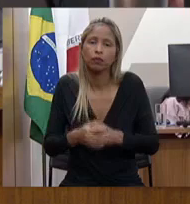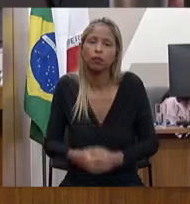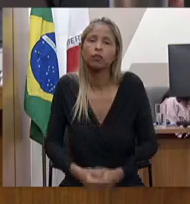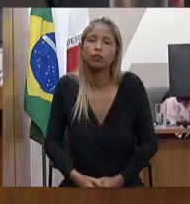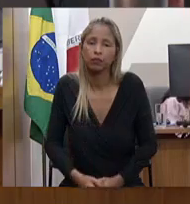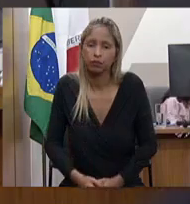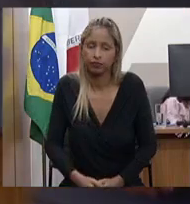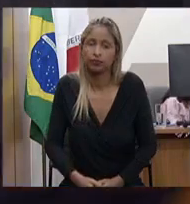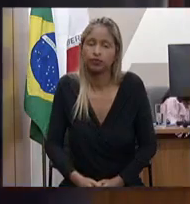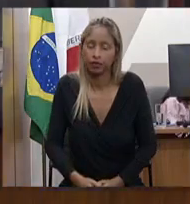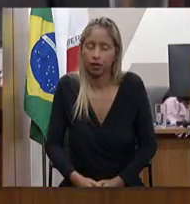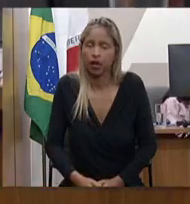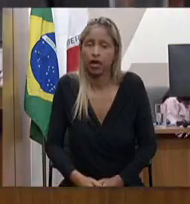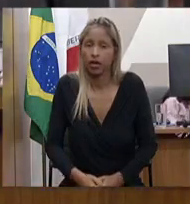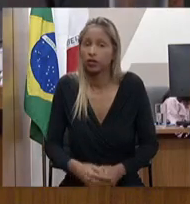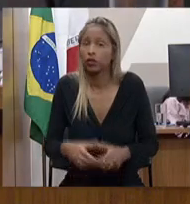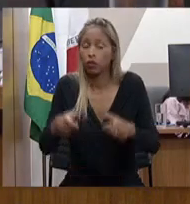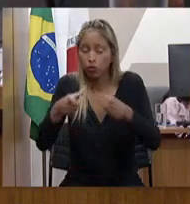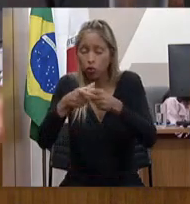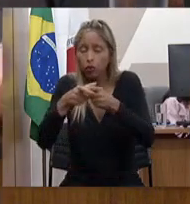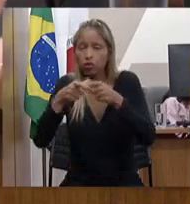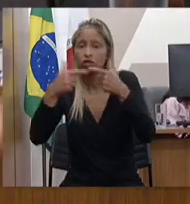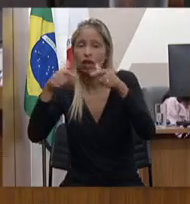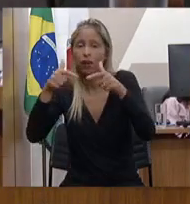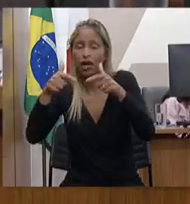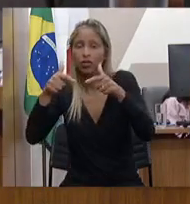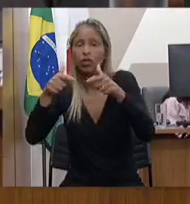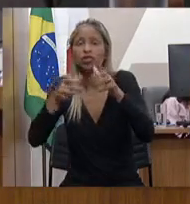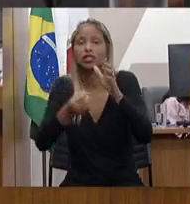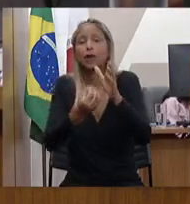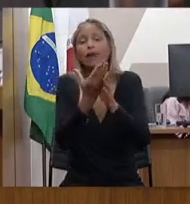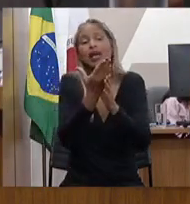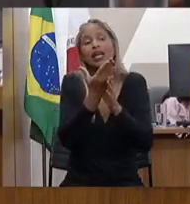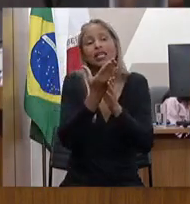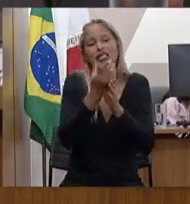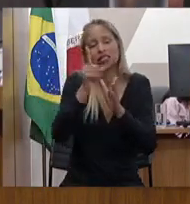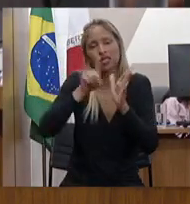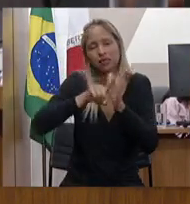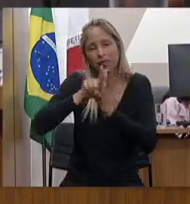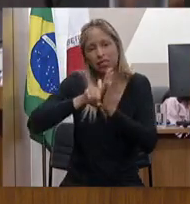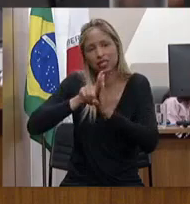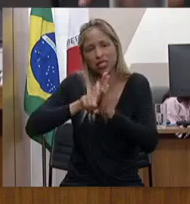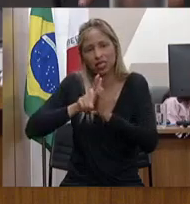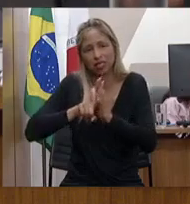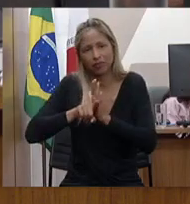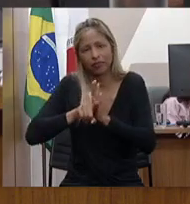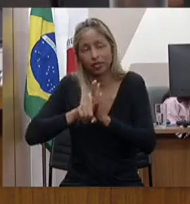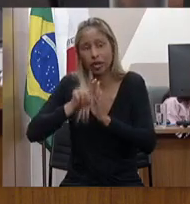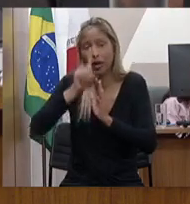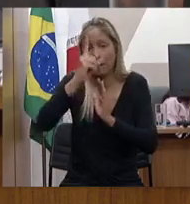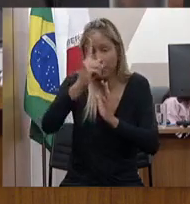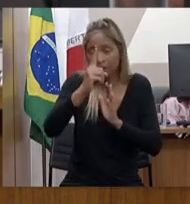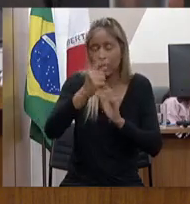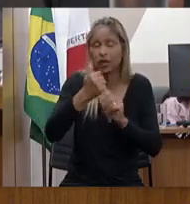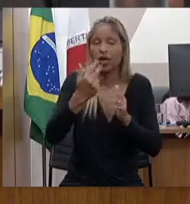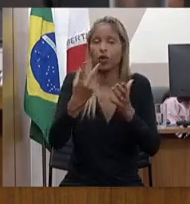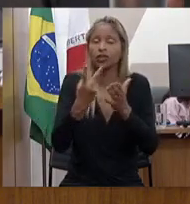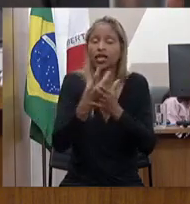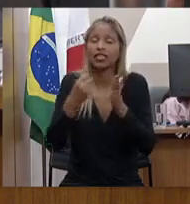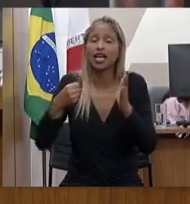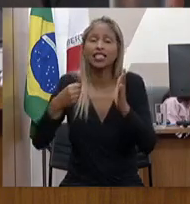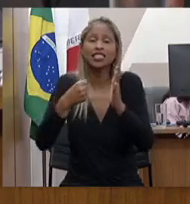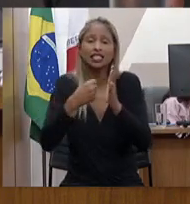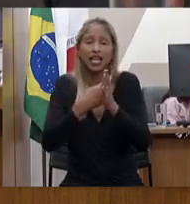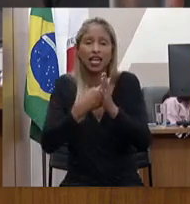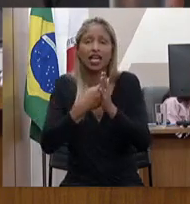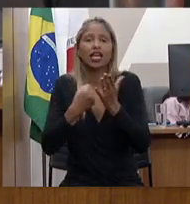uma fração daqueles trabalhadores tem aparecem nessas estatísticas porque primeiro que a maioria dos acidentes acaba